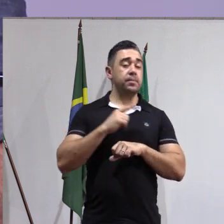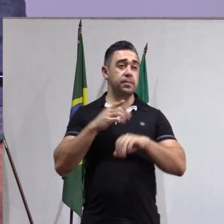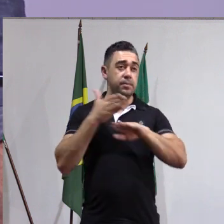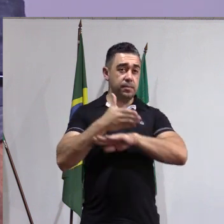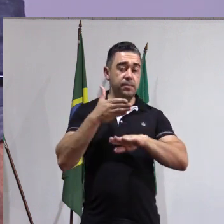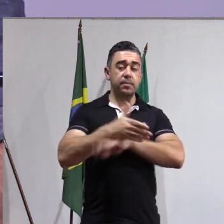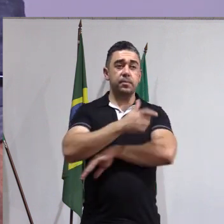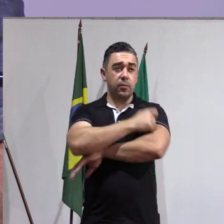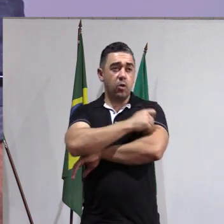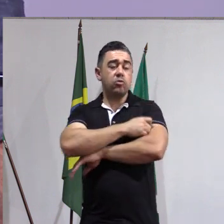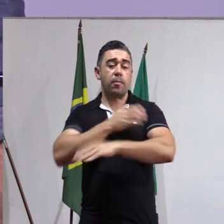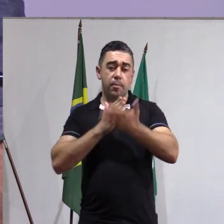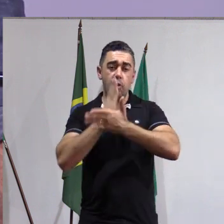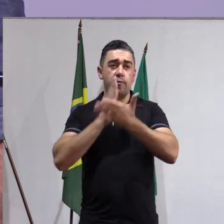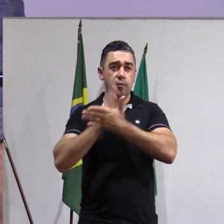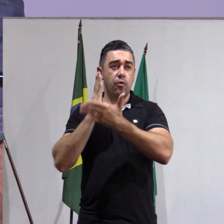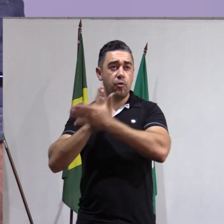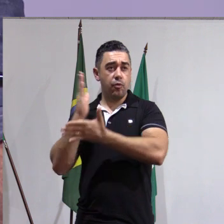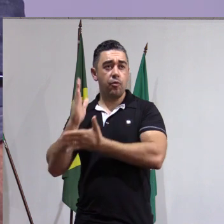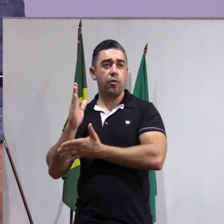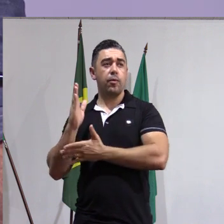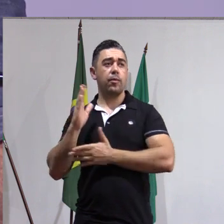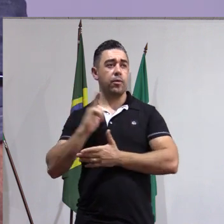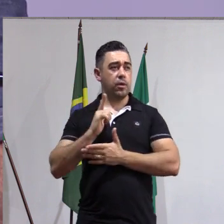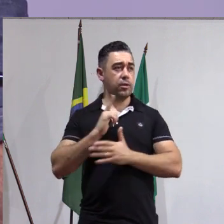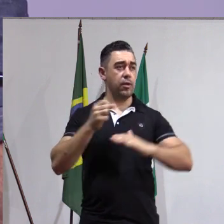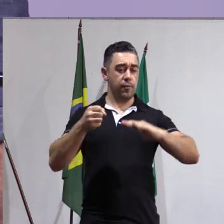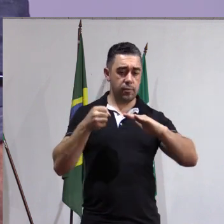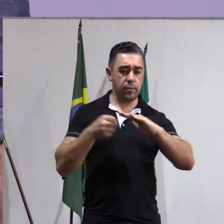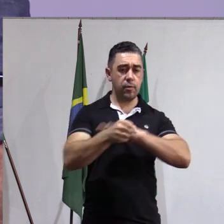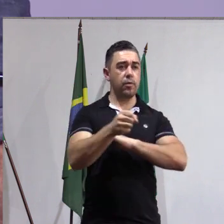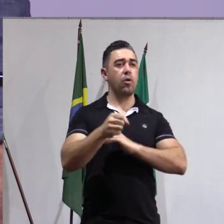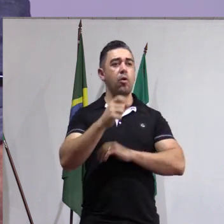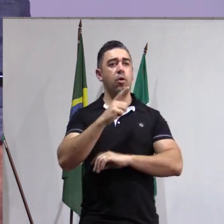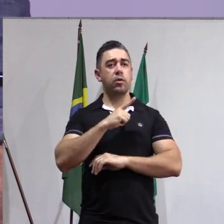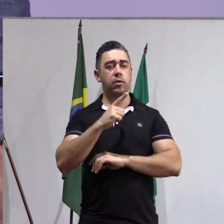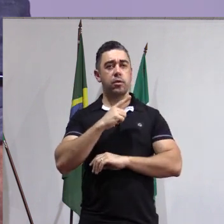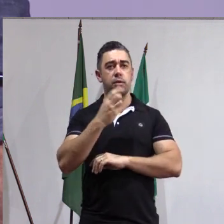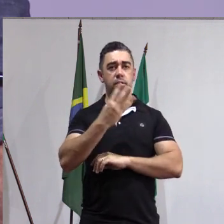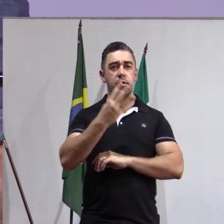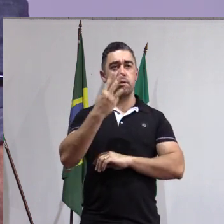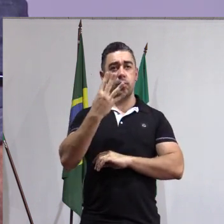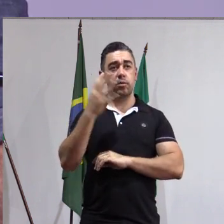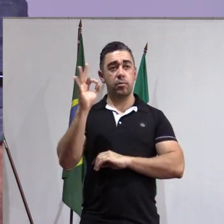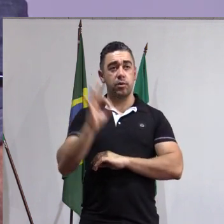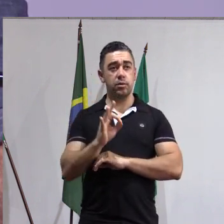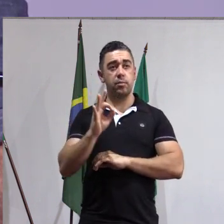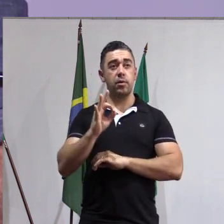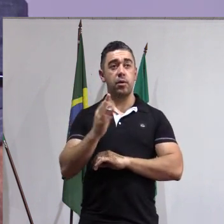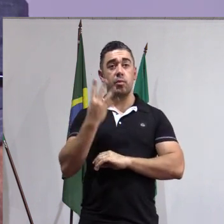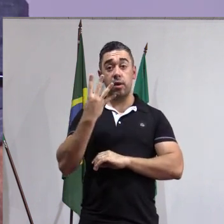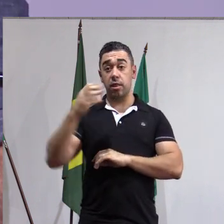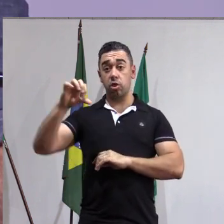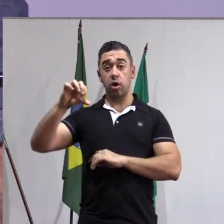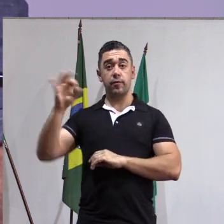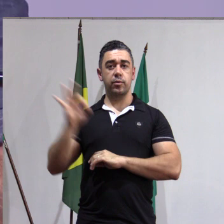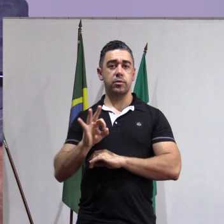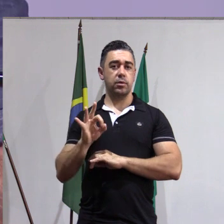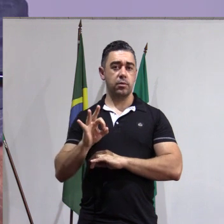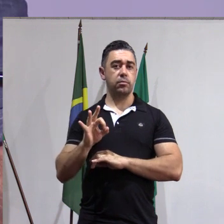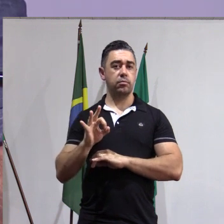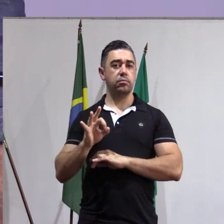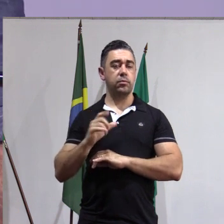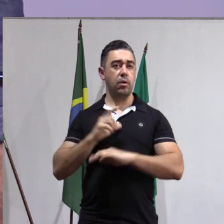em processos seletivos no interior de alguma política inclusiva saltou de 34% para 49%.